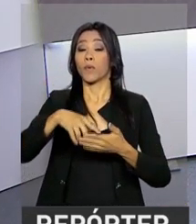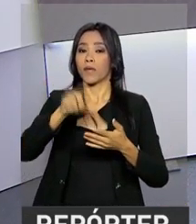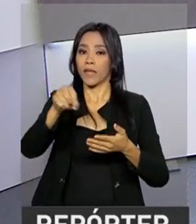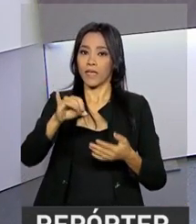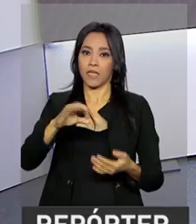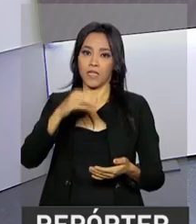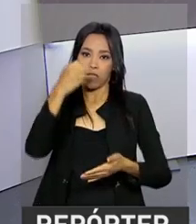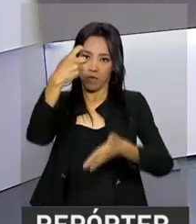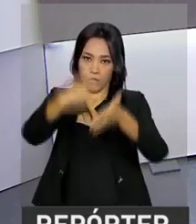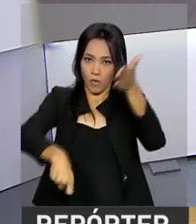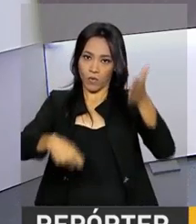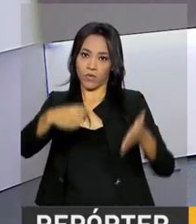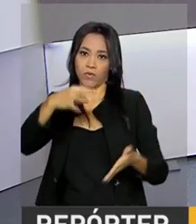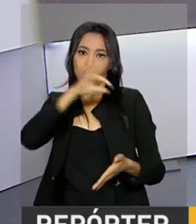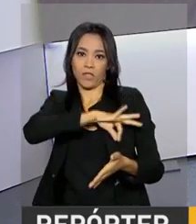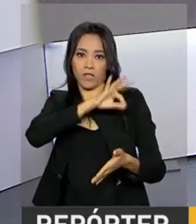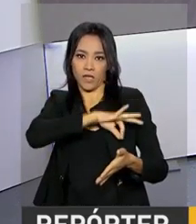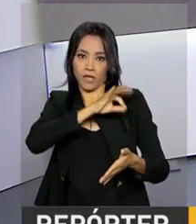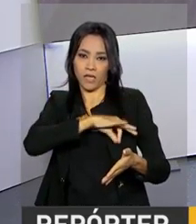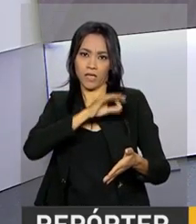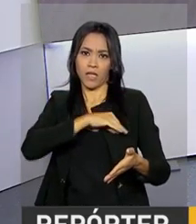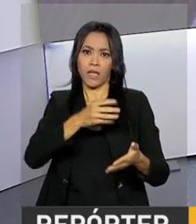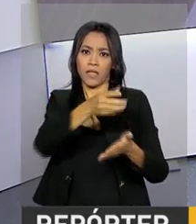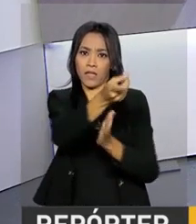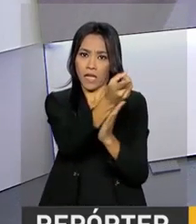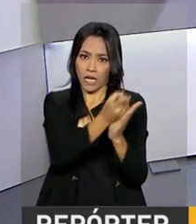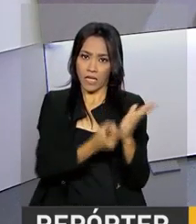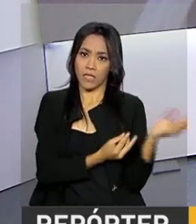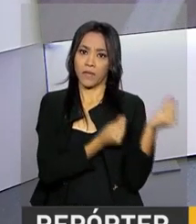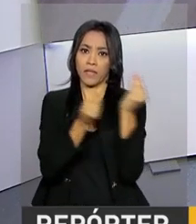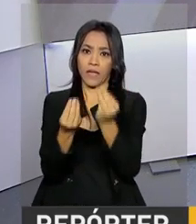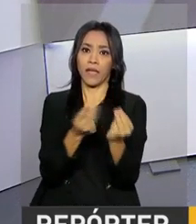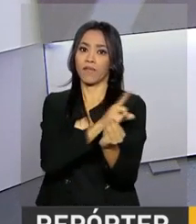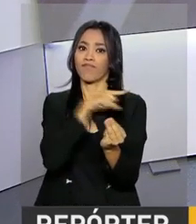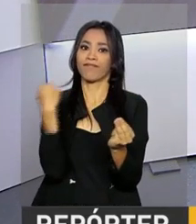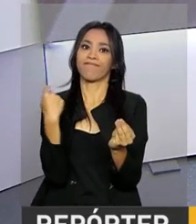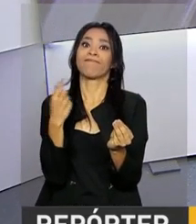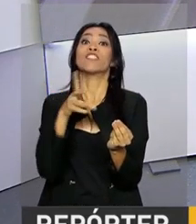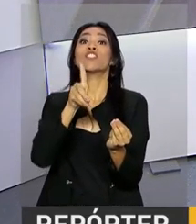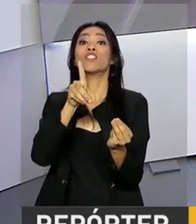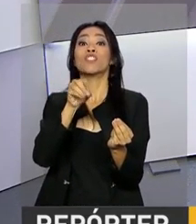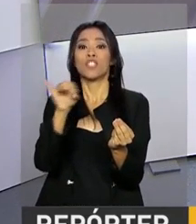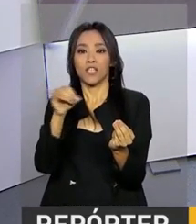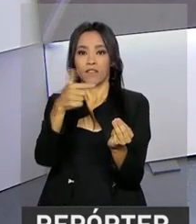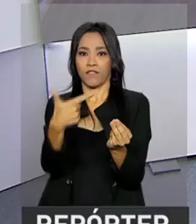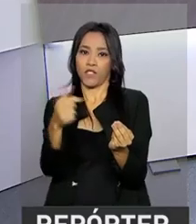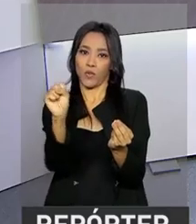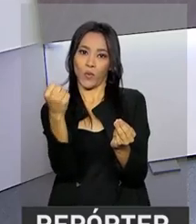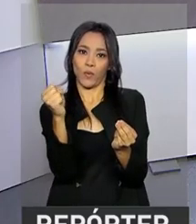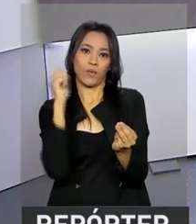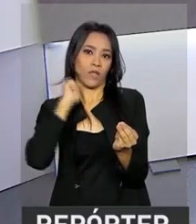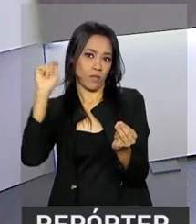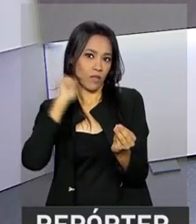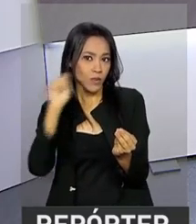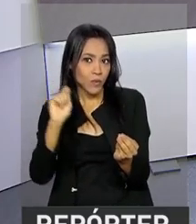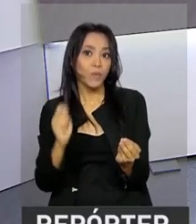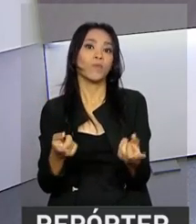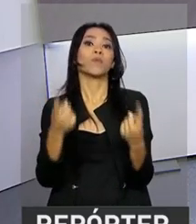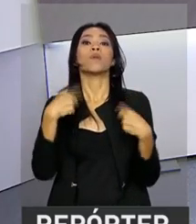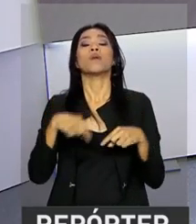para a entrega da declaração termina no dia 28 de Abril no último balanço a Receita Federal informou que